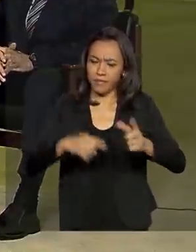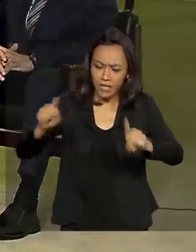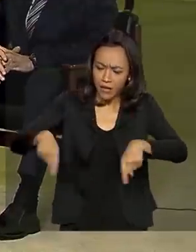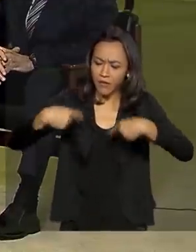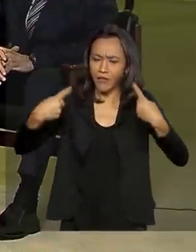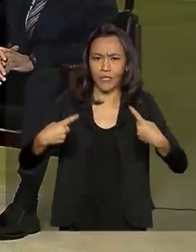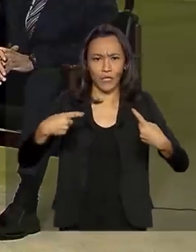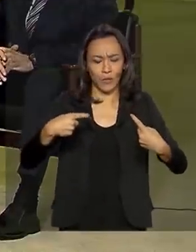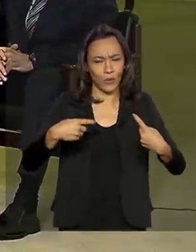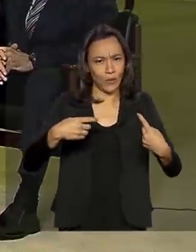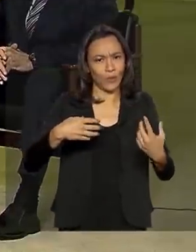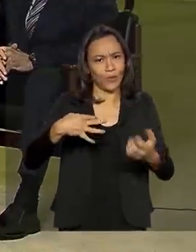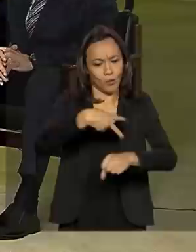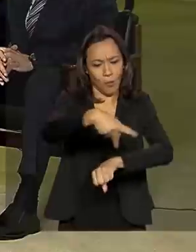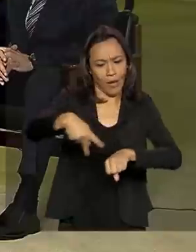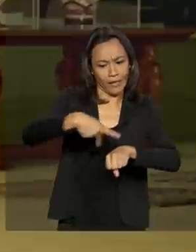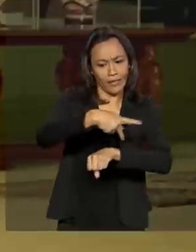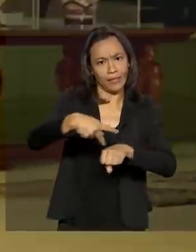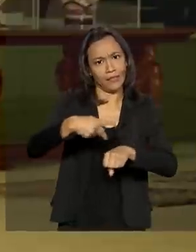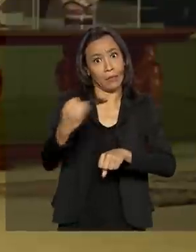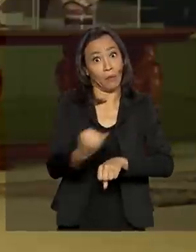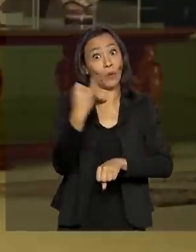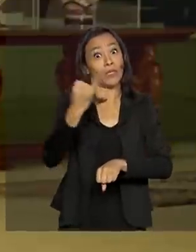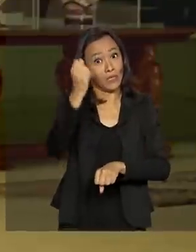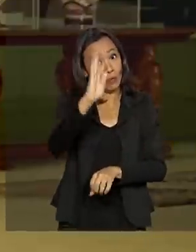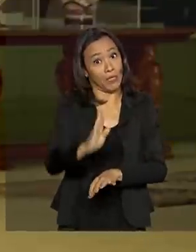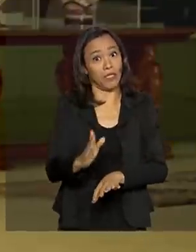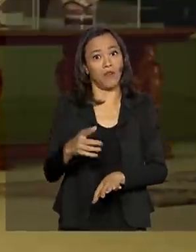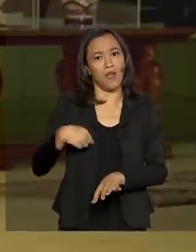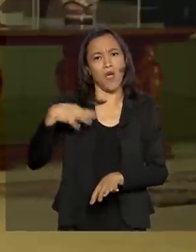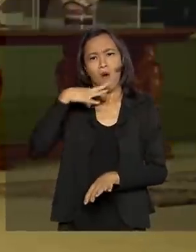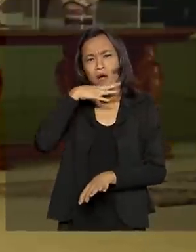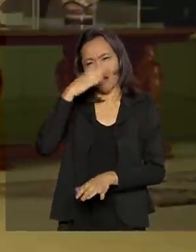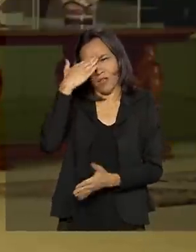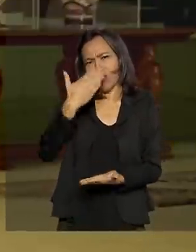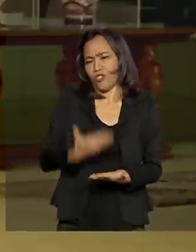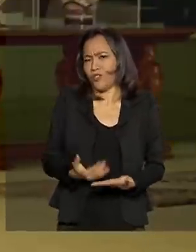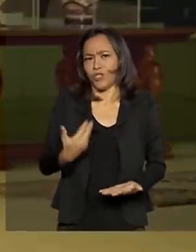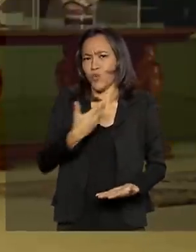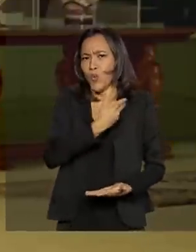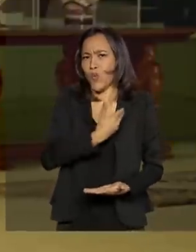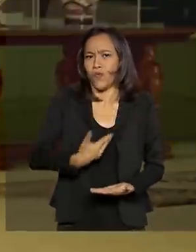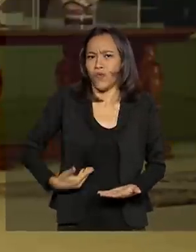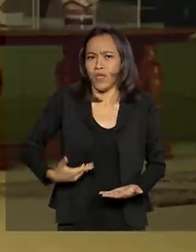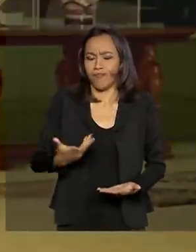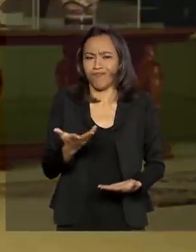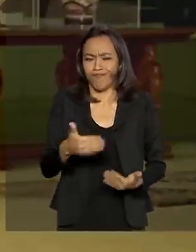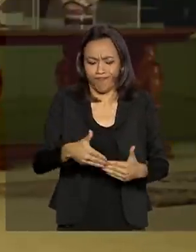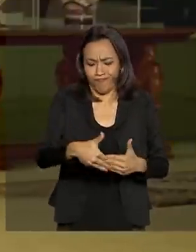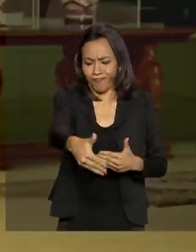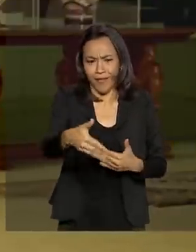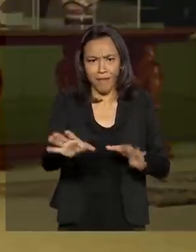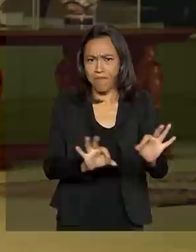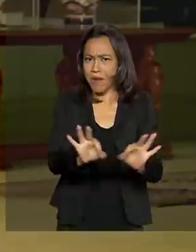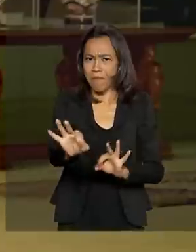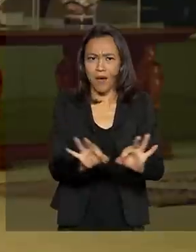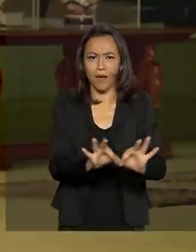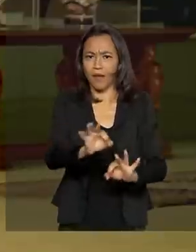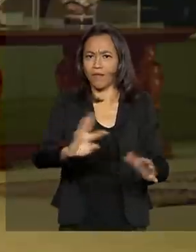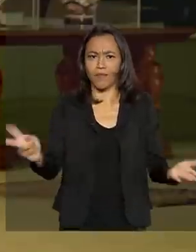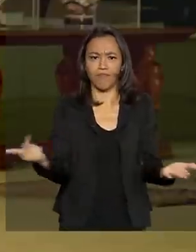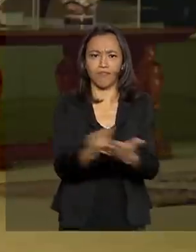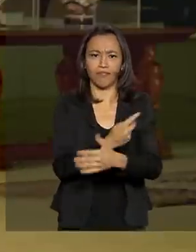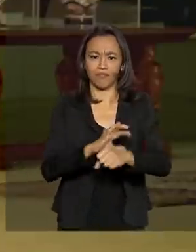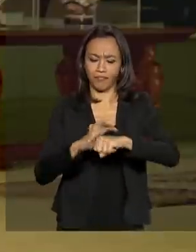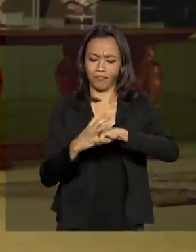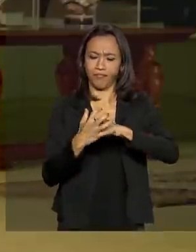país do tamanho e da importância do Brasil, eu acredito que nenhum chefe de Estado, nenhum governo estava preparado ou esperava enfrentar uma pandemia como a gente